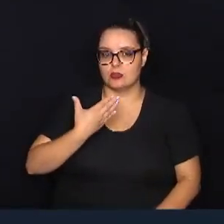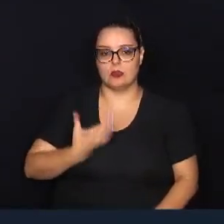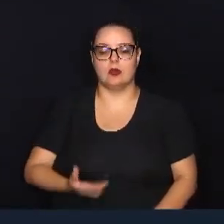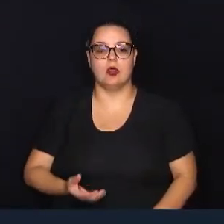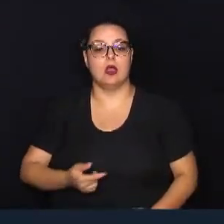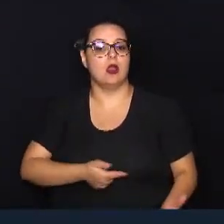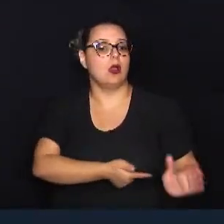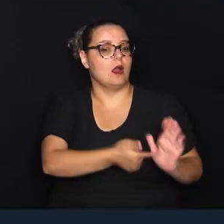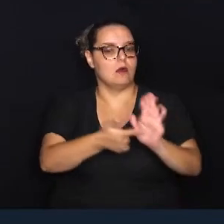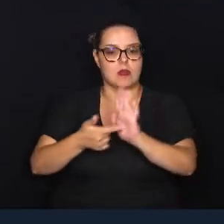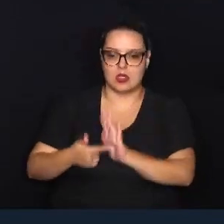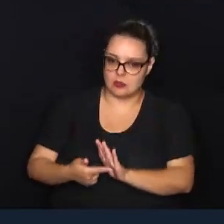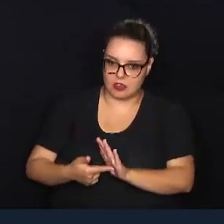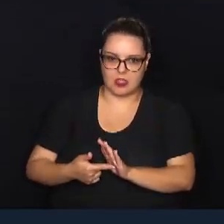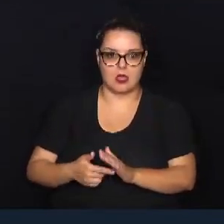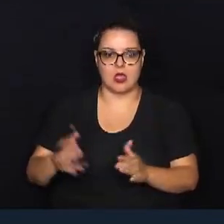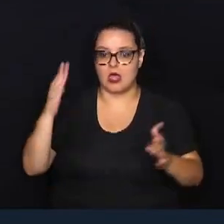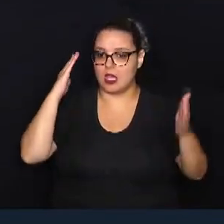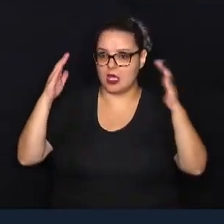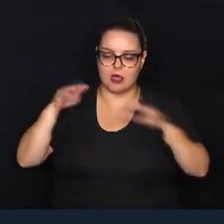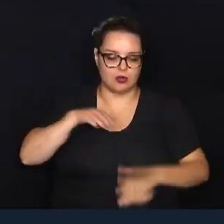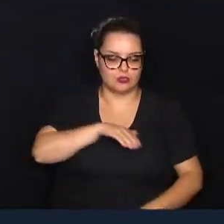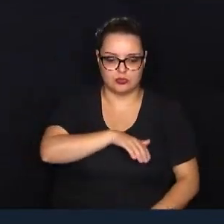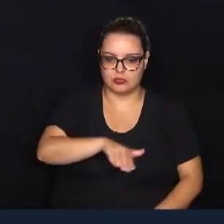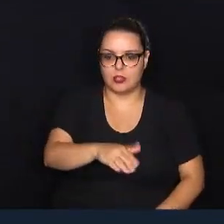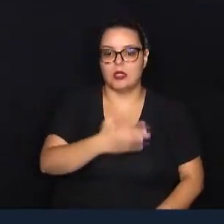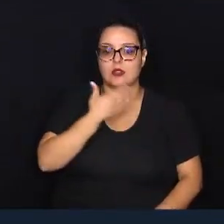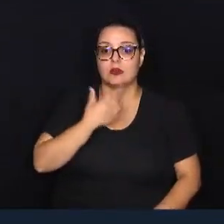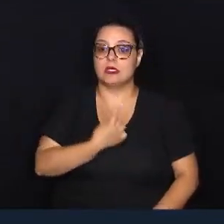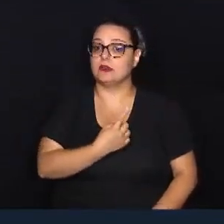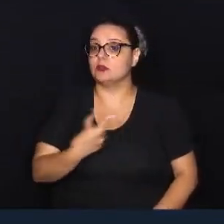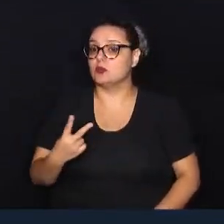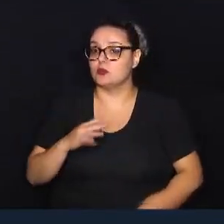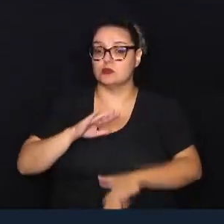apresentações da carreta do Natal em 12 bairros,